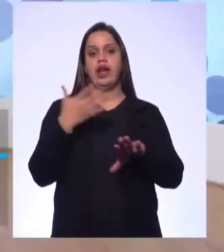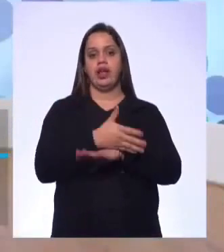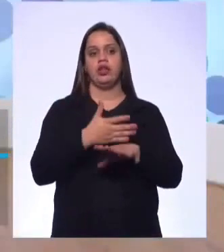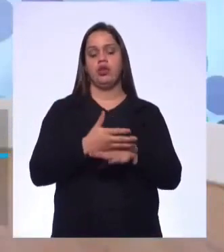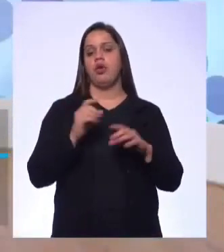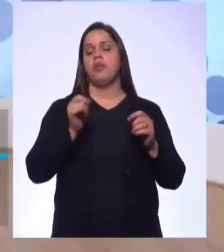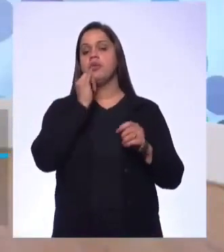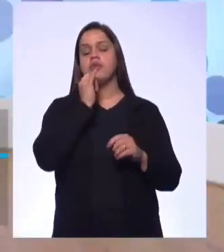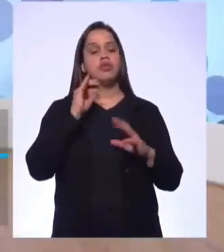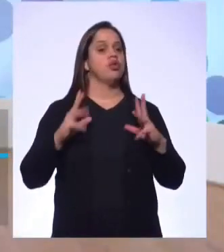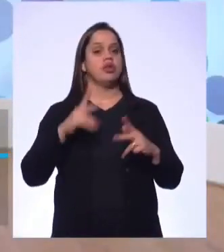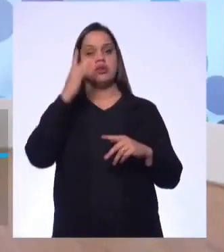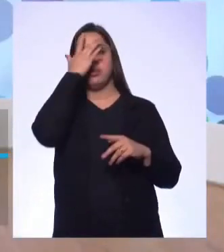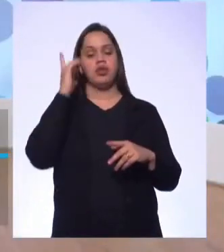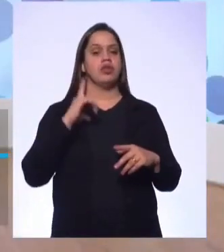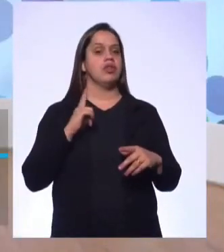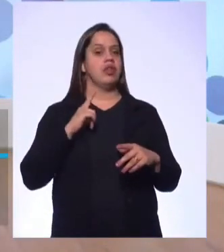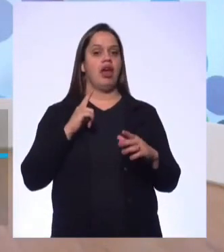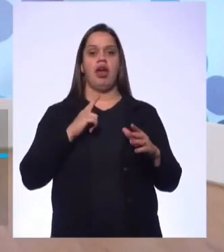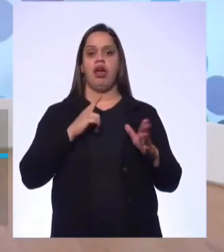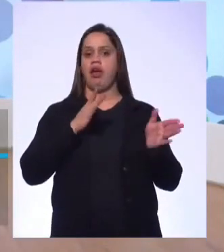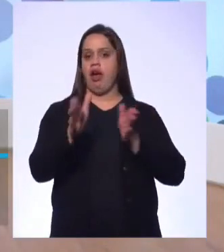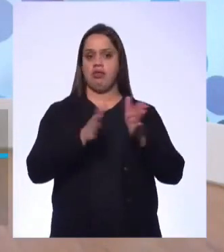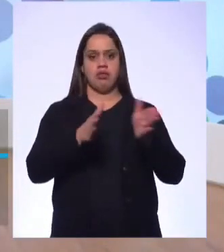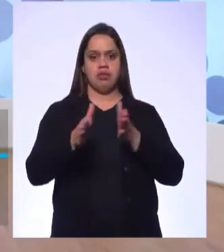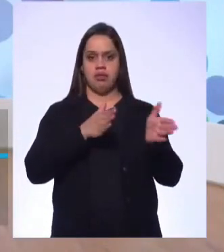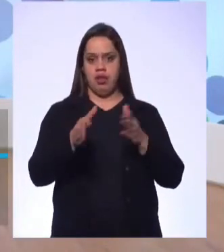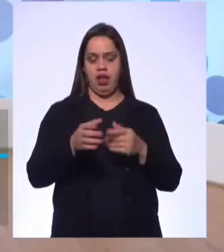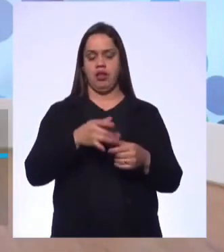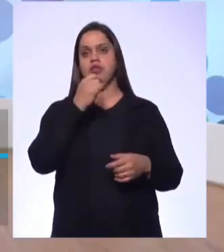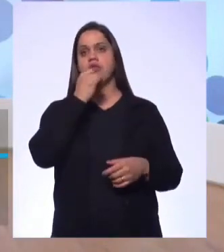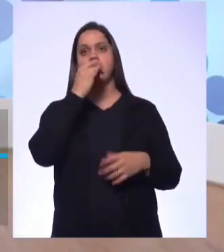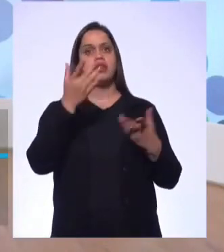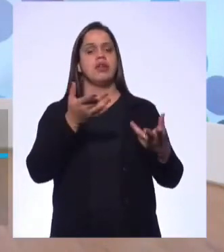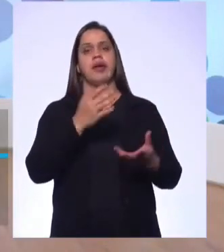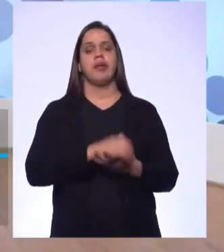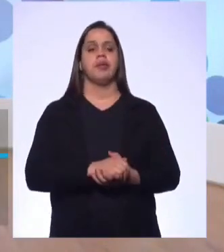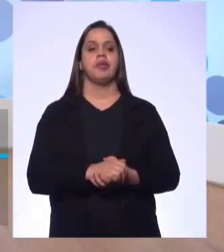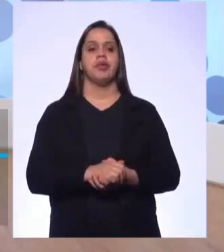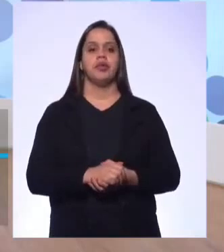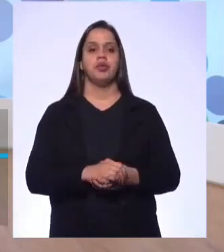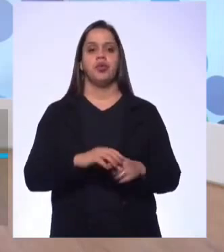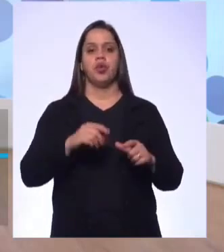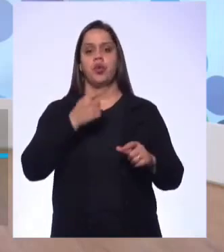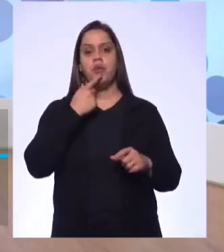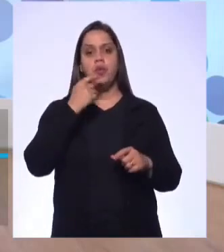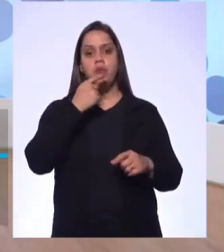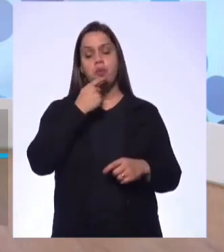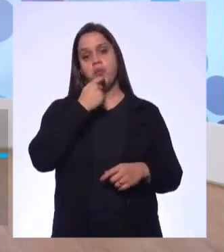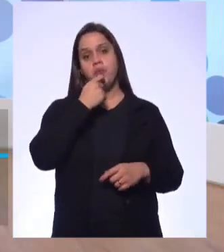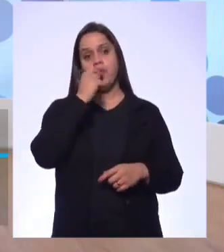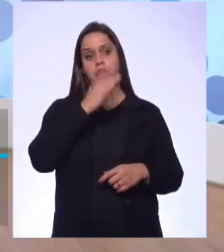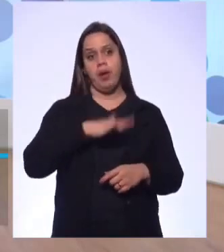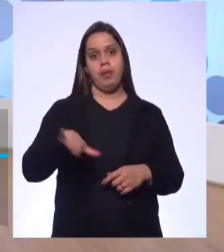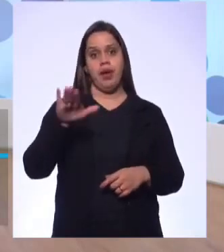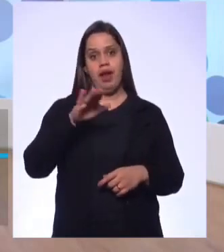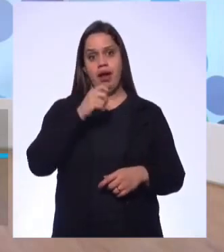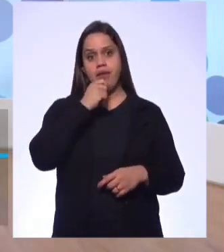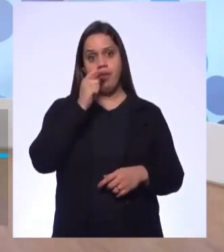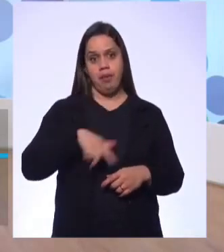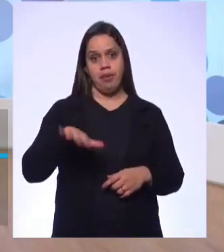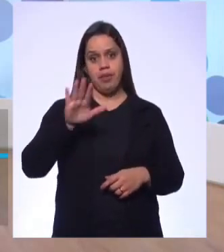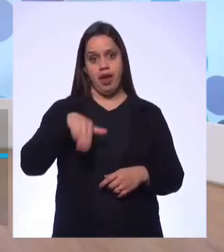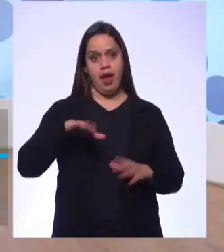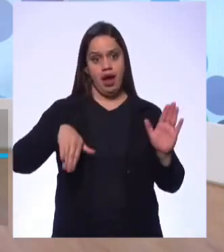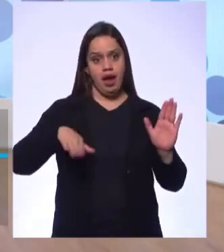todo mundo tivesse acesso àquela praia. Isso, então, né? Eu diria que seria algo assim, uma praia mais popular, no sentido